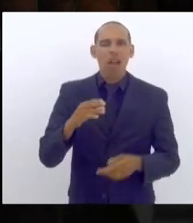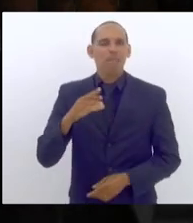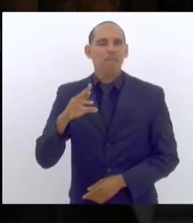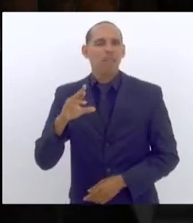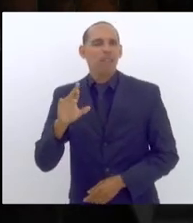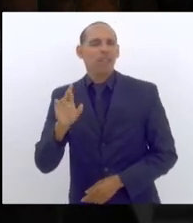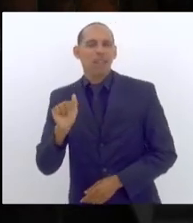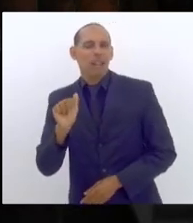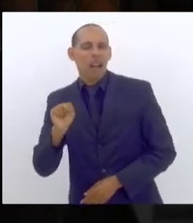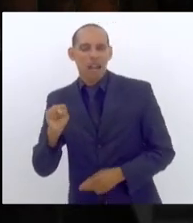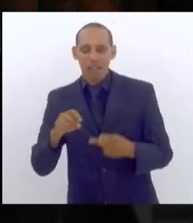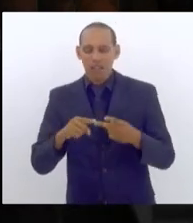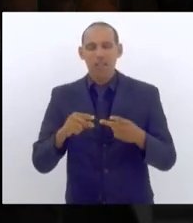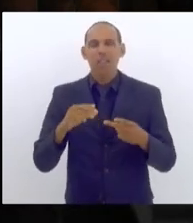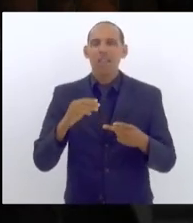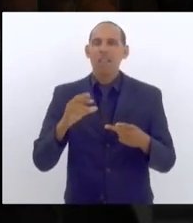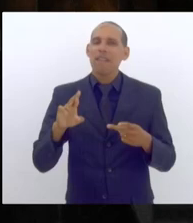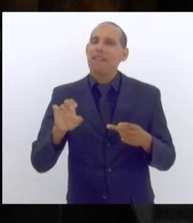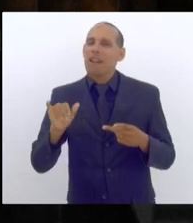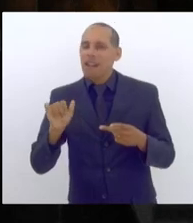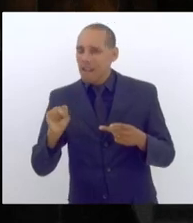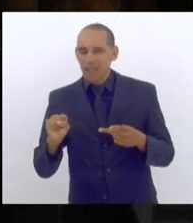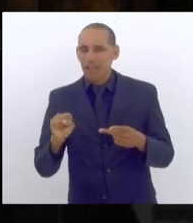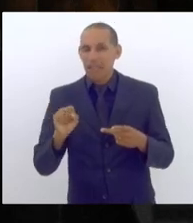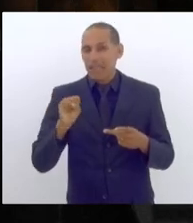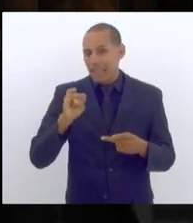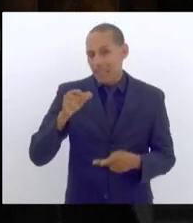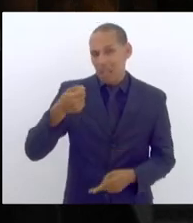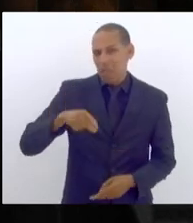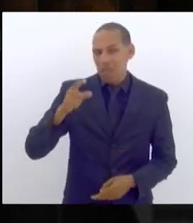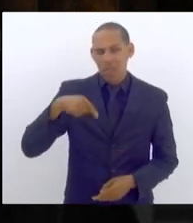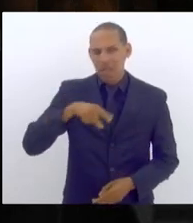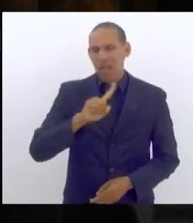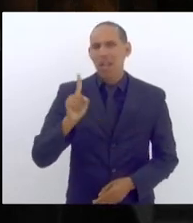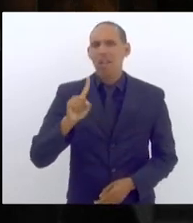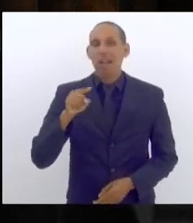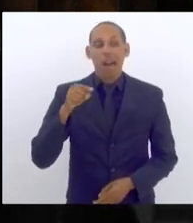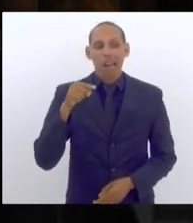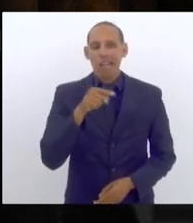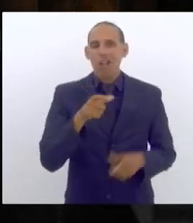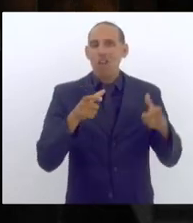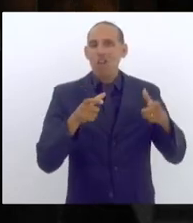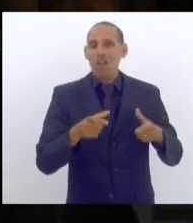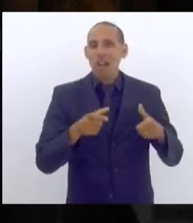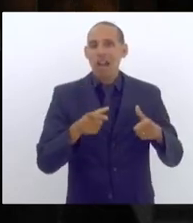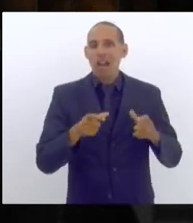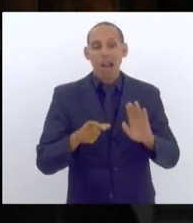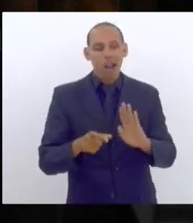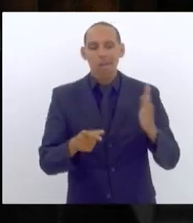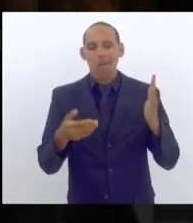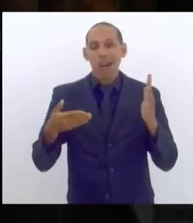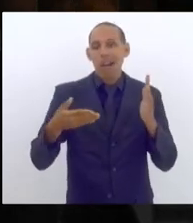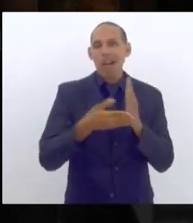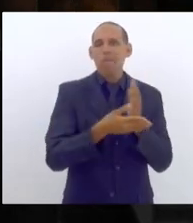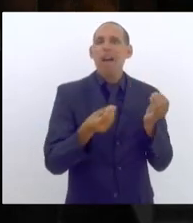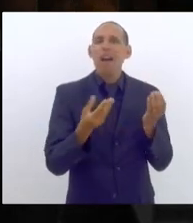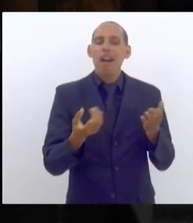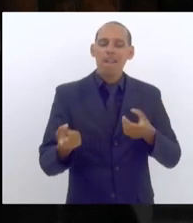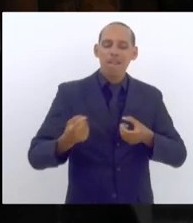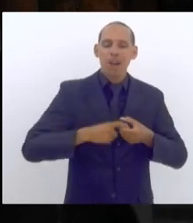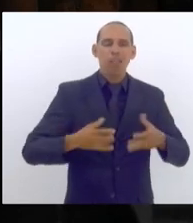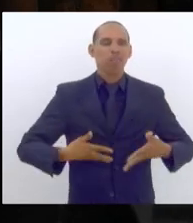CREAS, sem precisar. É ali a porta de entrada, muitas das vezes, para a pessoa voltar a